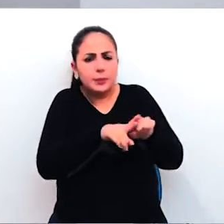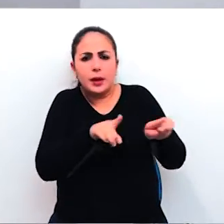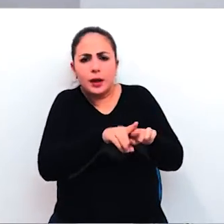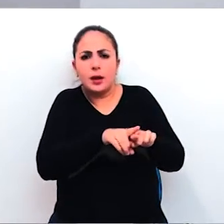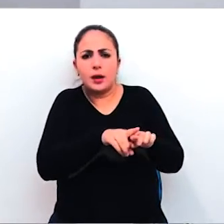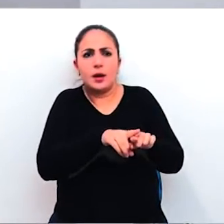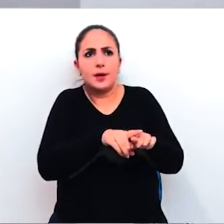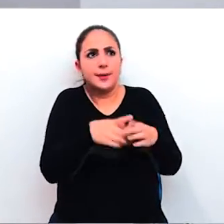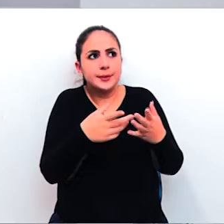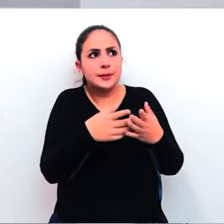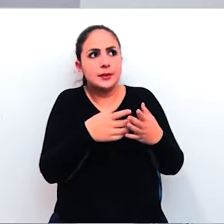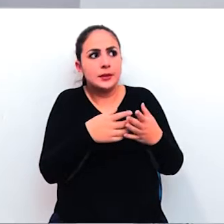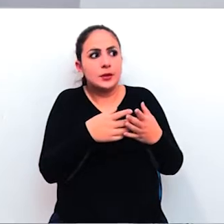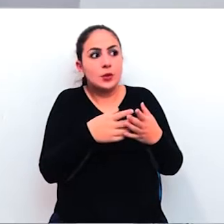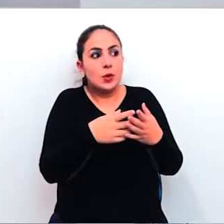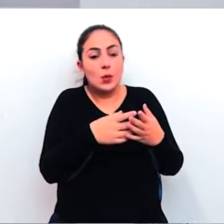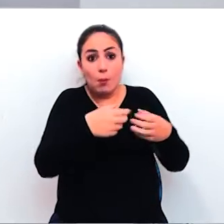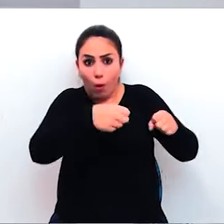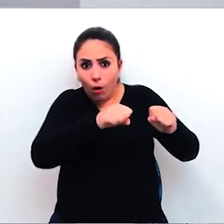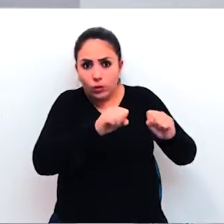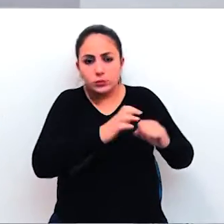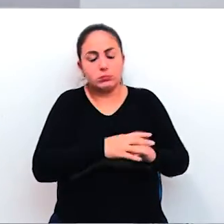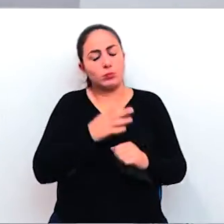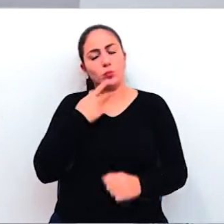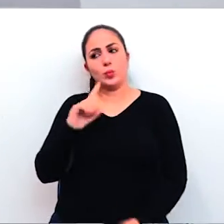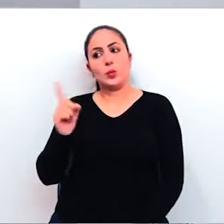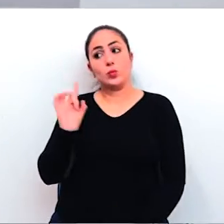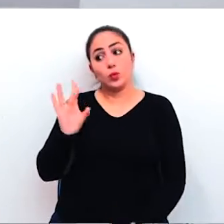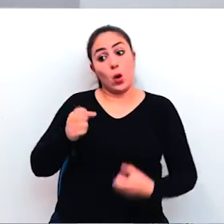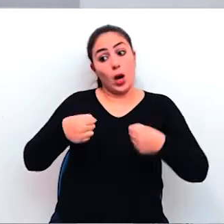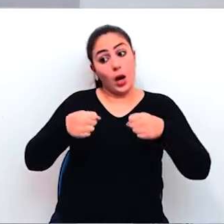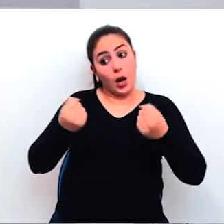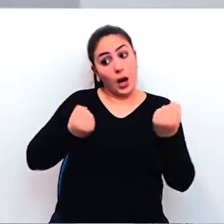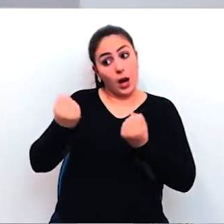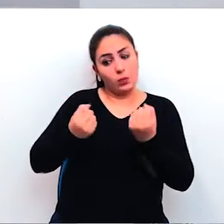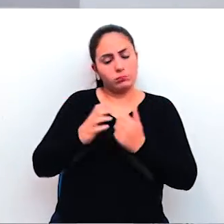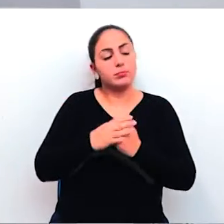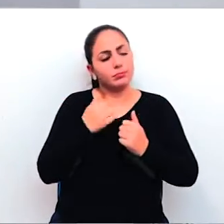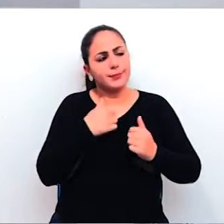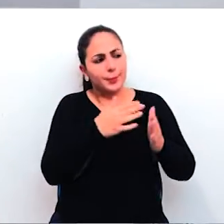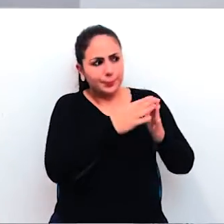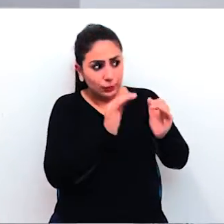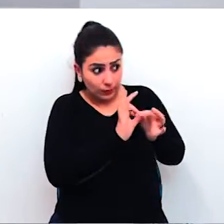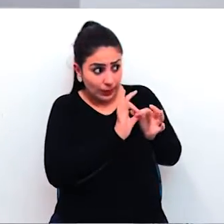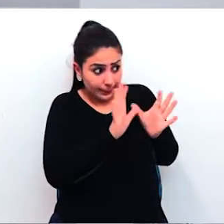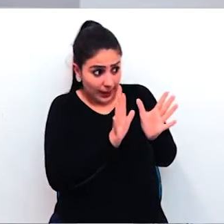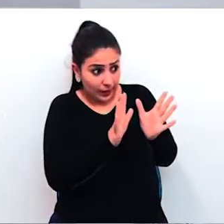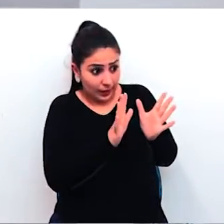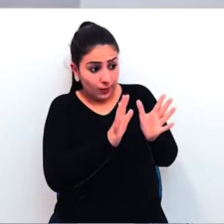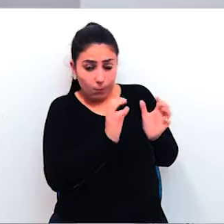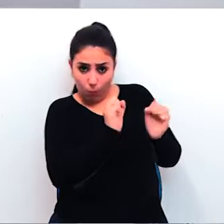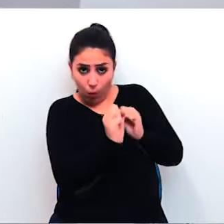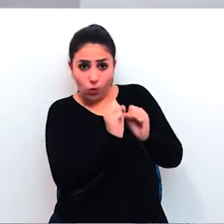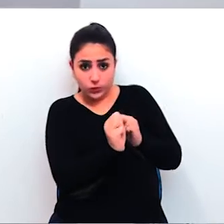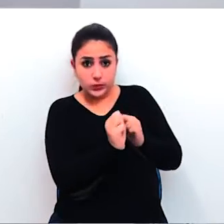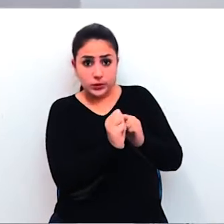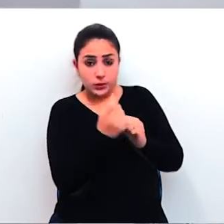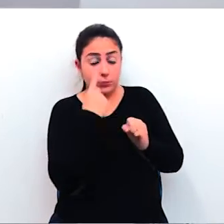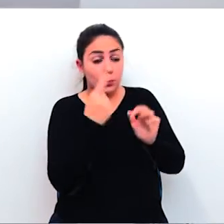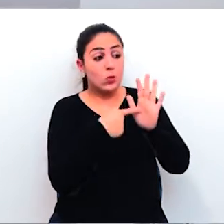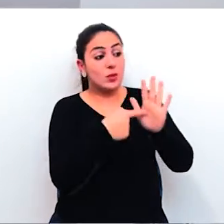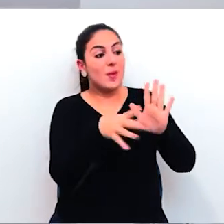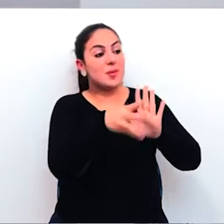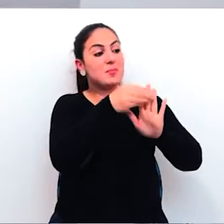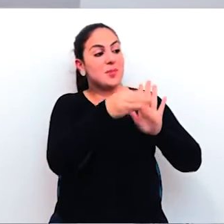seja através de motos né ele disse que não que era só de veículos e eu pedi autorização enfim como o projeto é de autoria